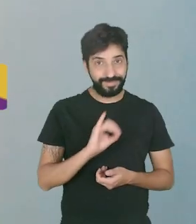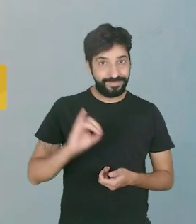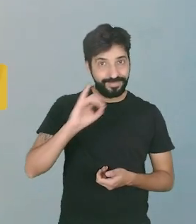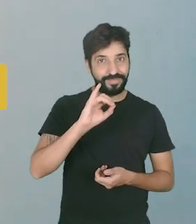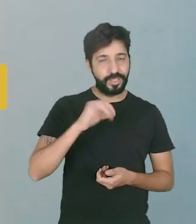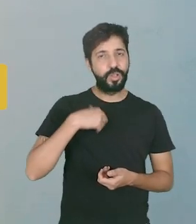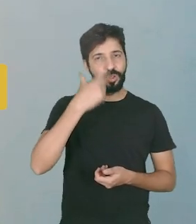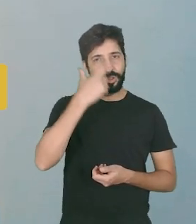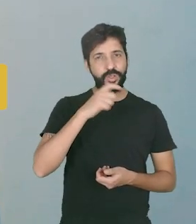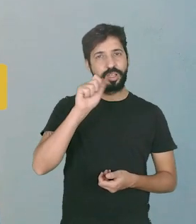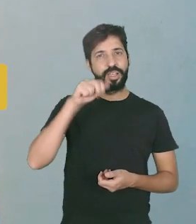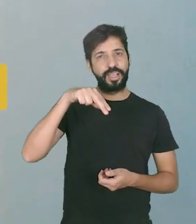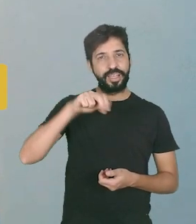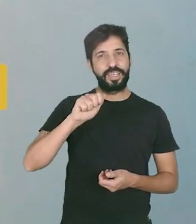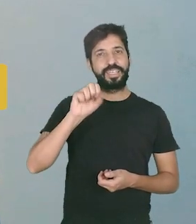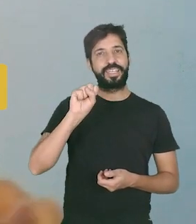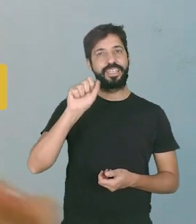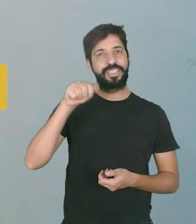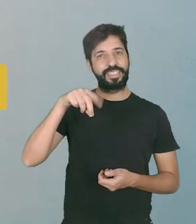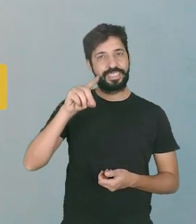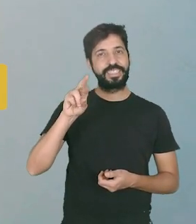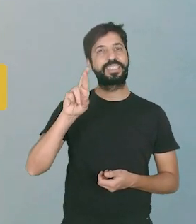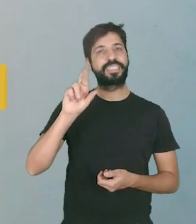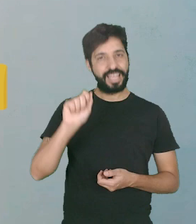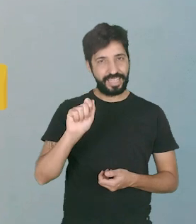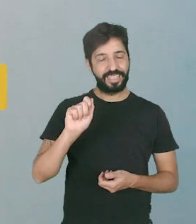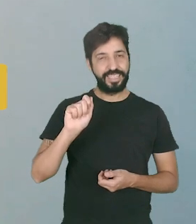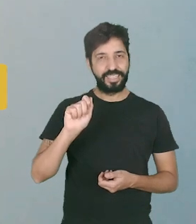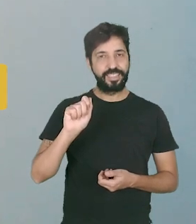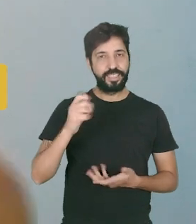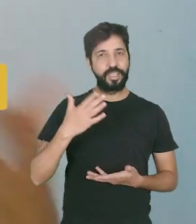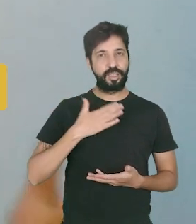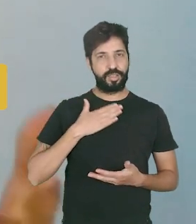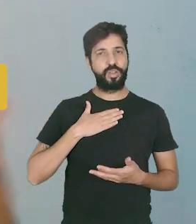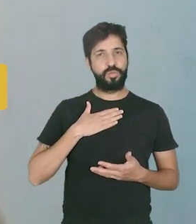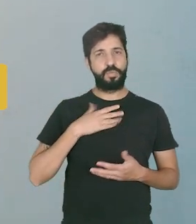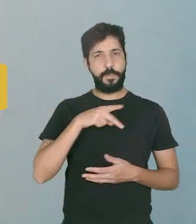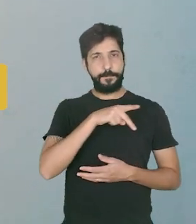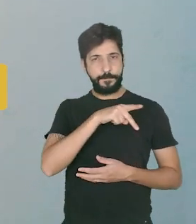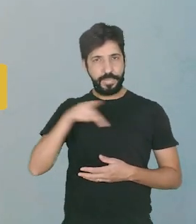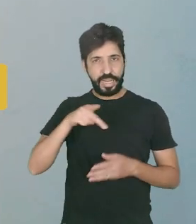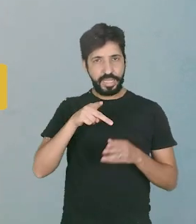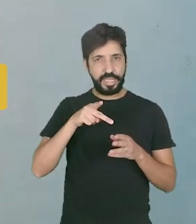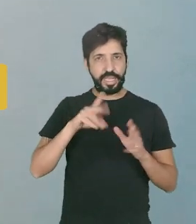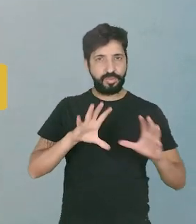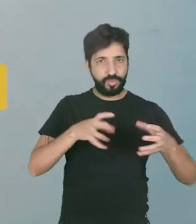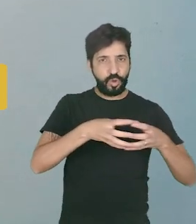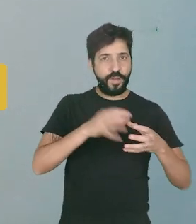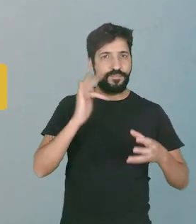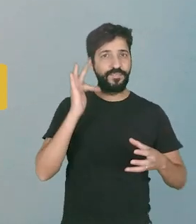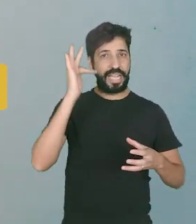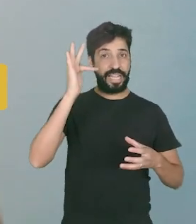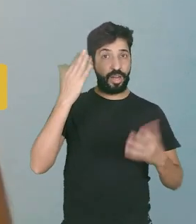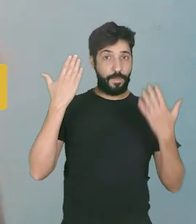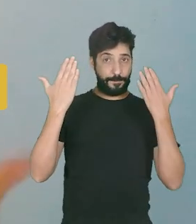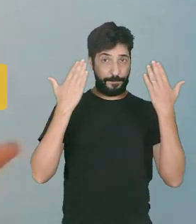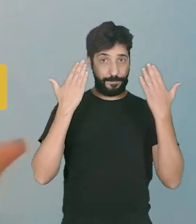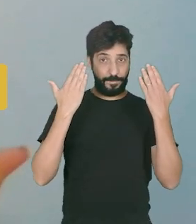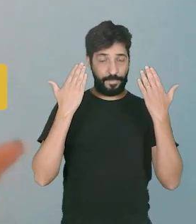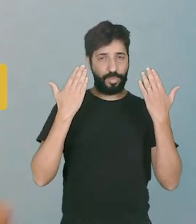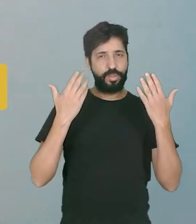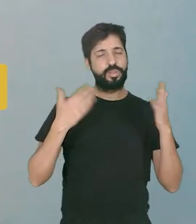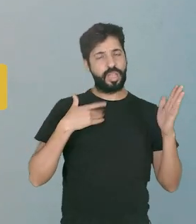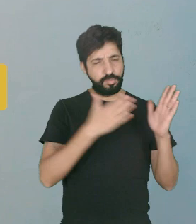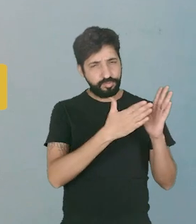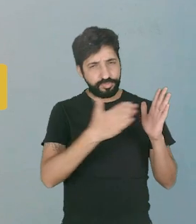Olá, eu sou Ana Sandra Fernandes, Arcoverde Nóbrega, atual presidente do Conselho Federal de Psicologia. Na esteira dos